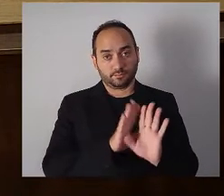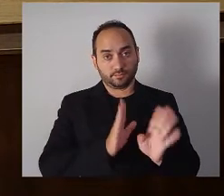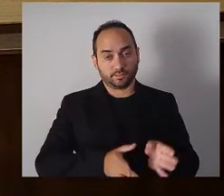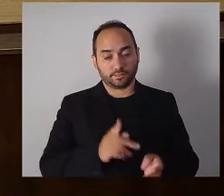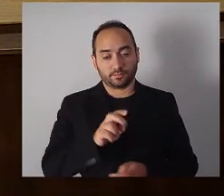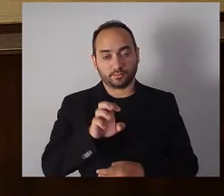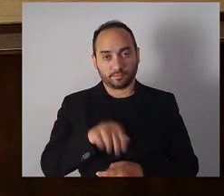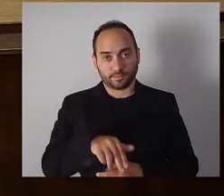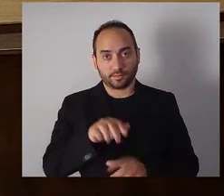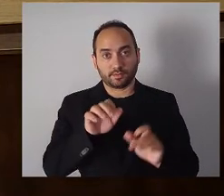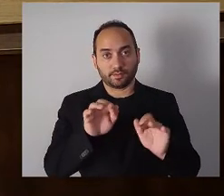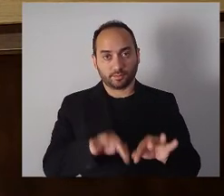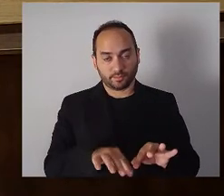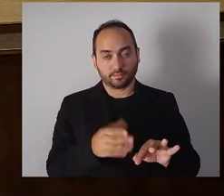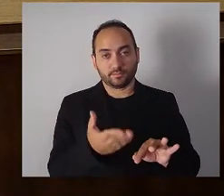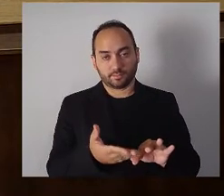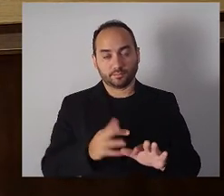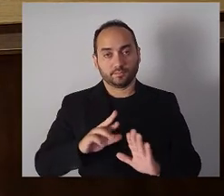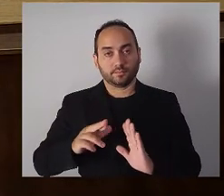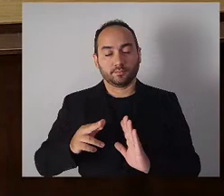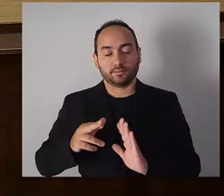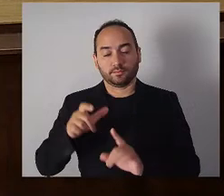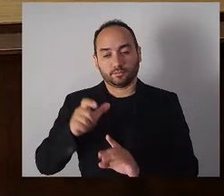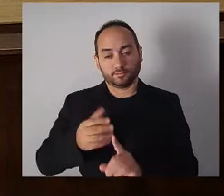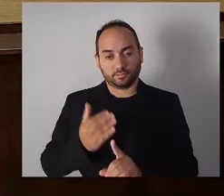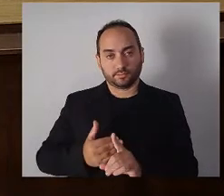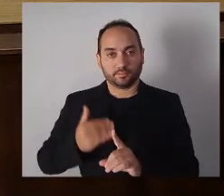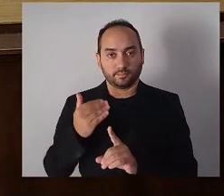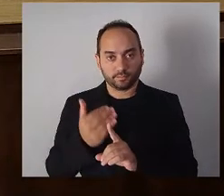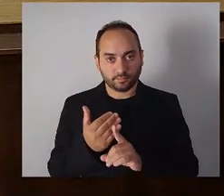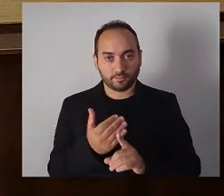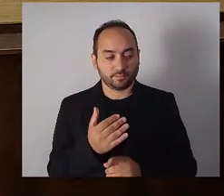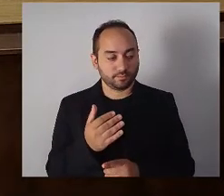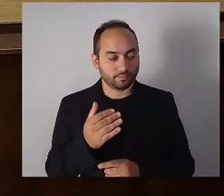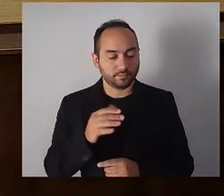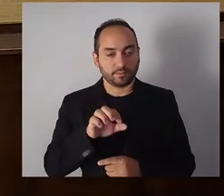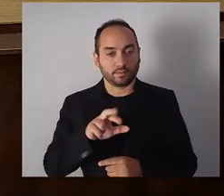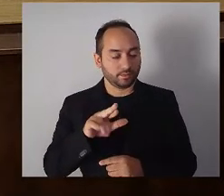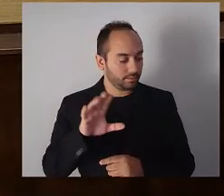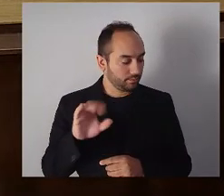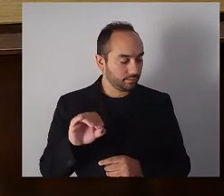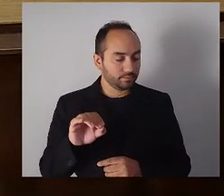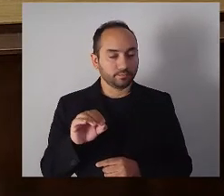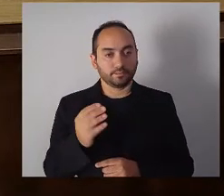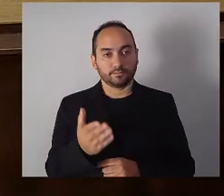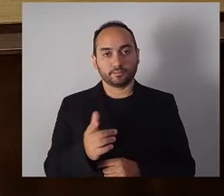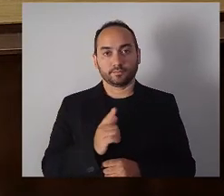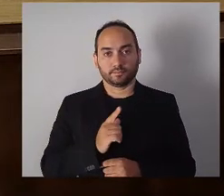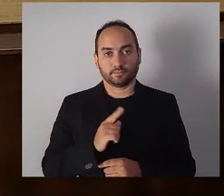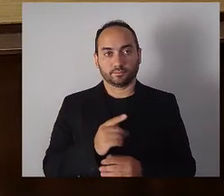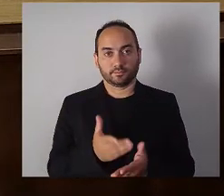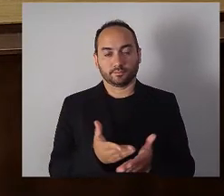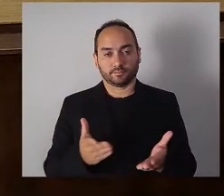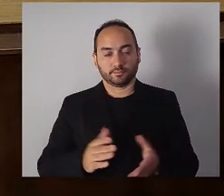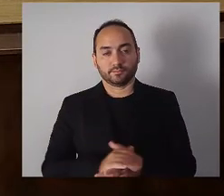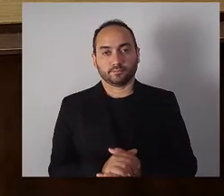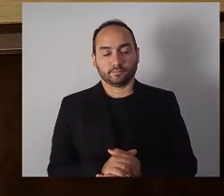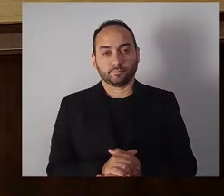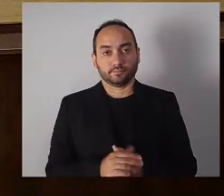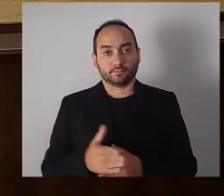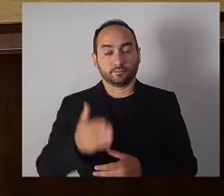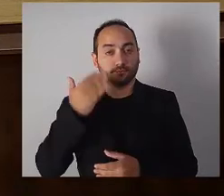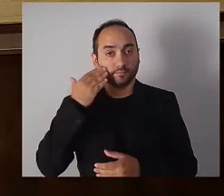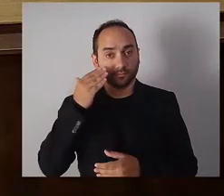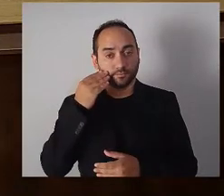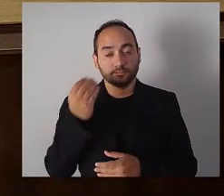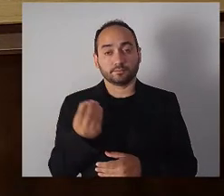preliminar, o desembargador eleitoral, Francisco Érico Carvalho Silveira, por entender,